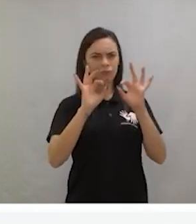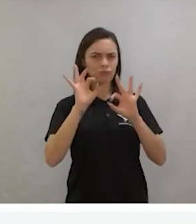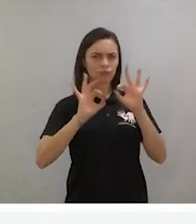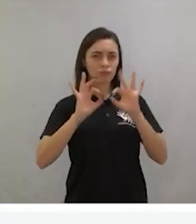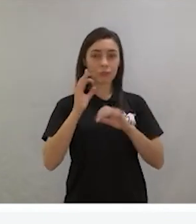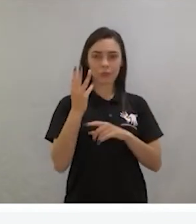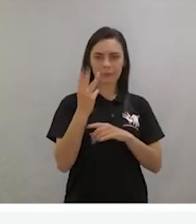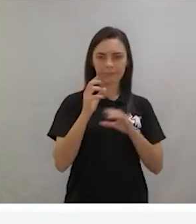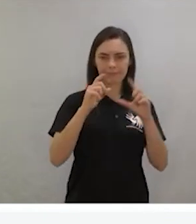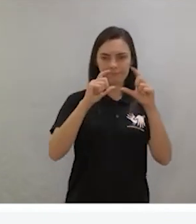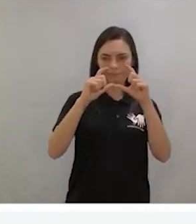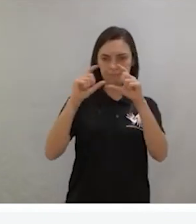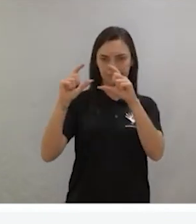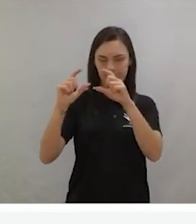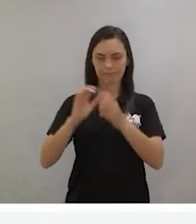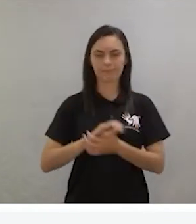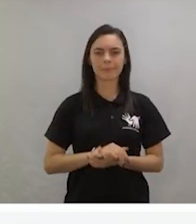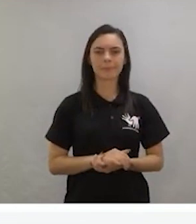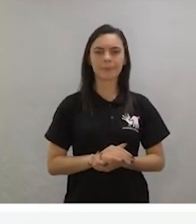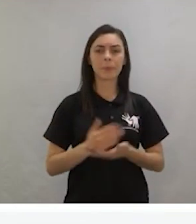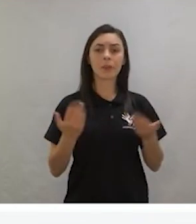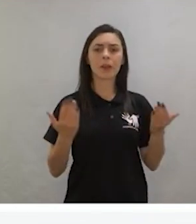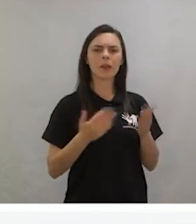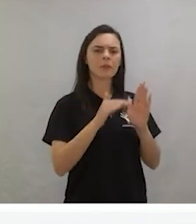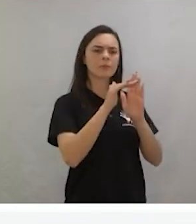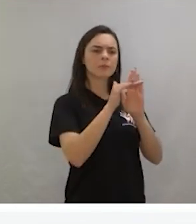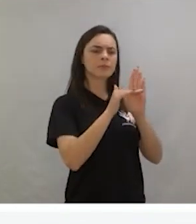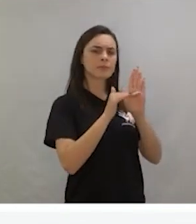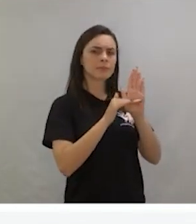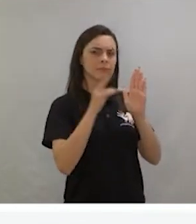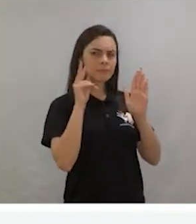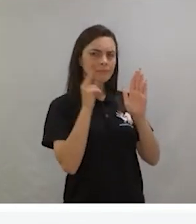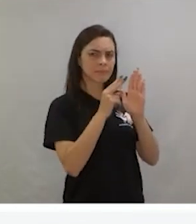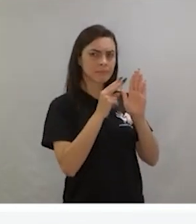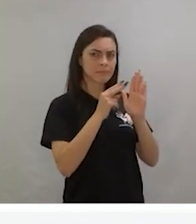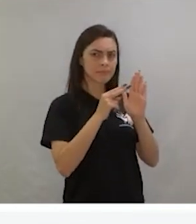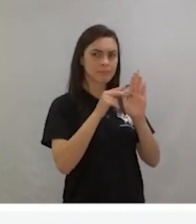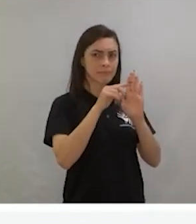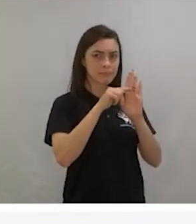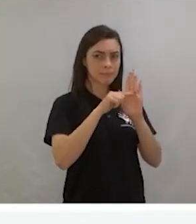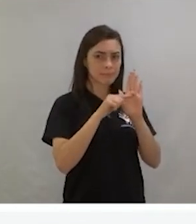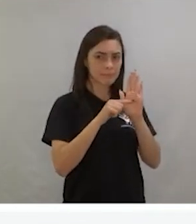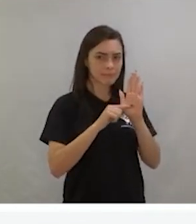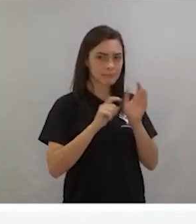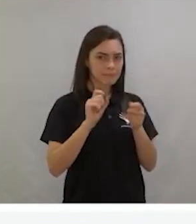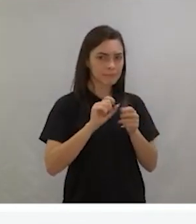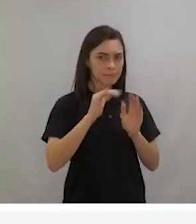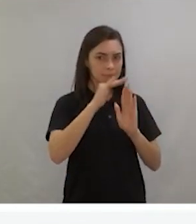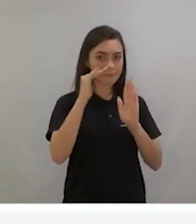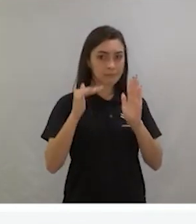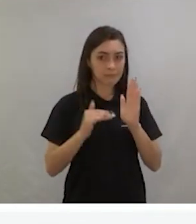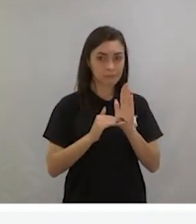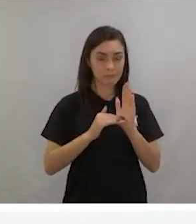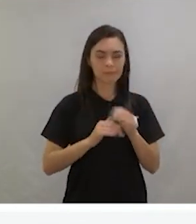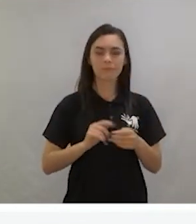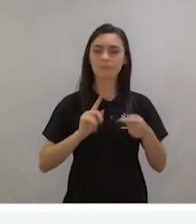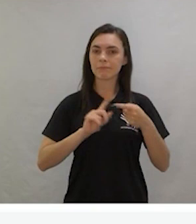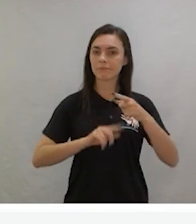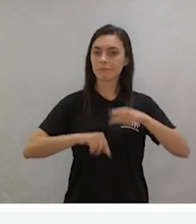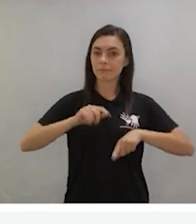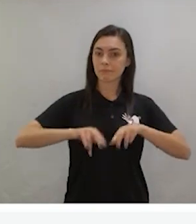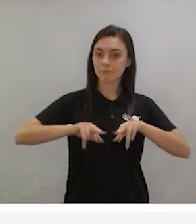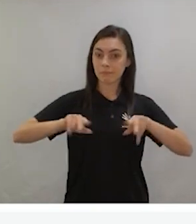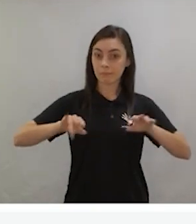vocês. Vamos conferir a nossa rotina de hoje? Vamos ver se a gente cumpriu tudinho. Organizamos os